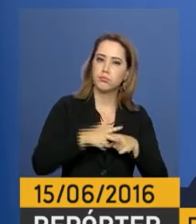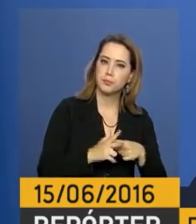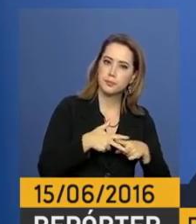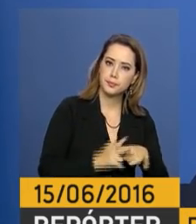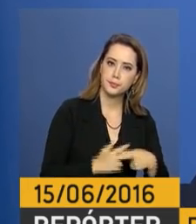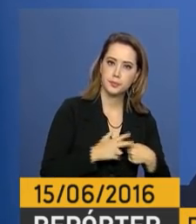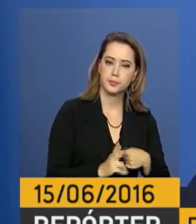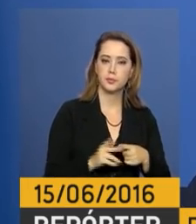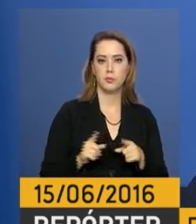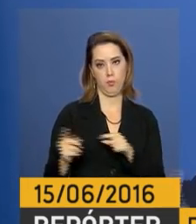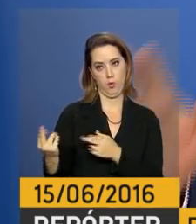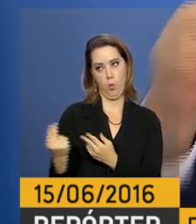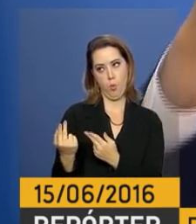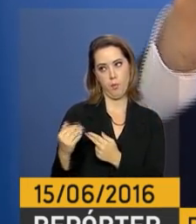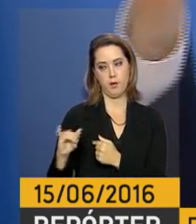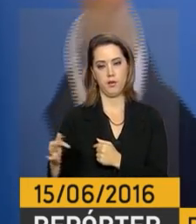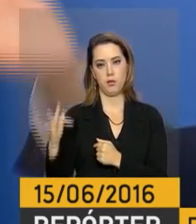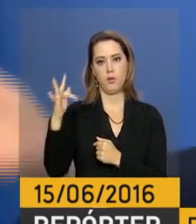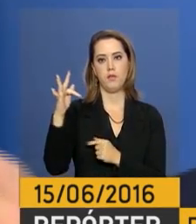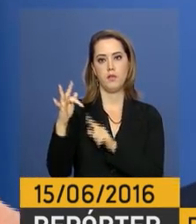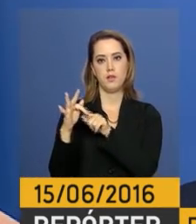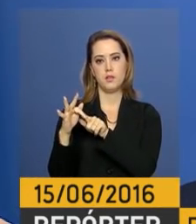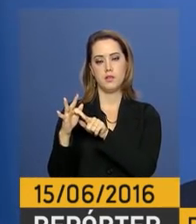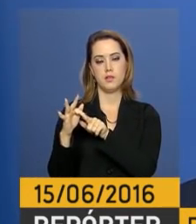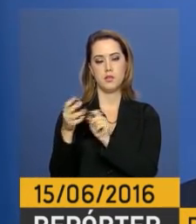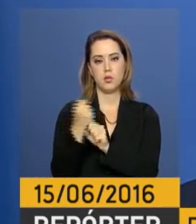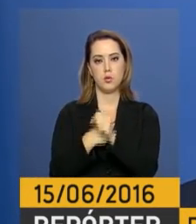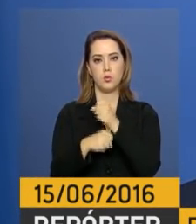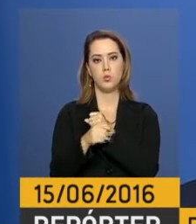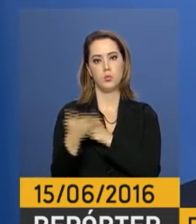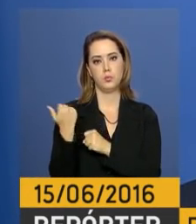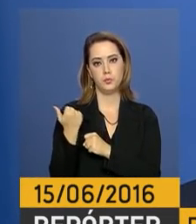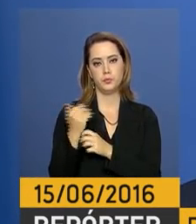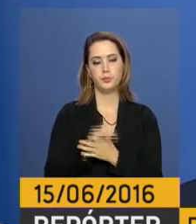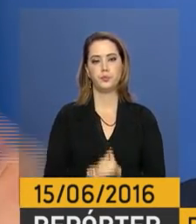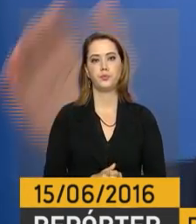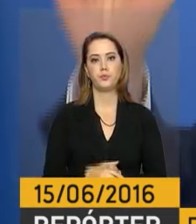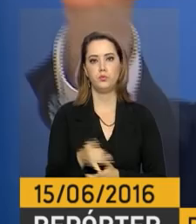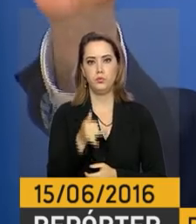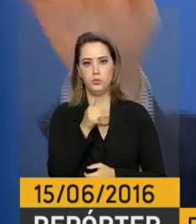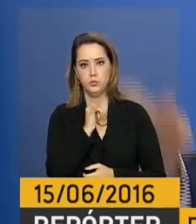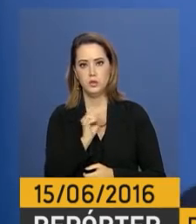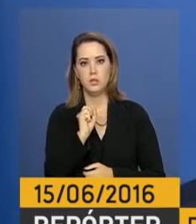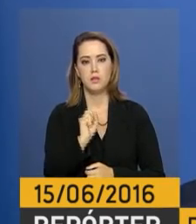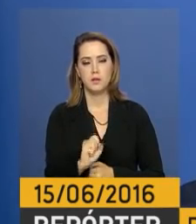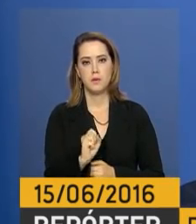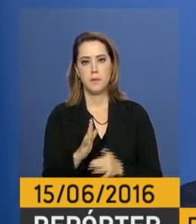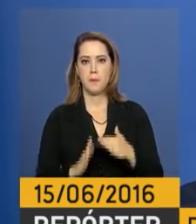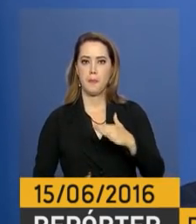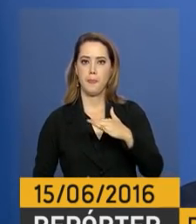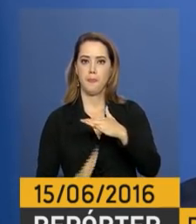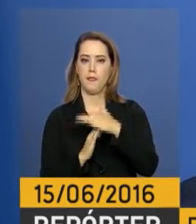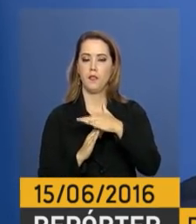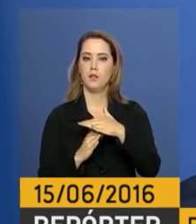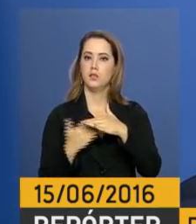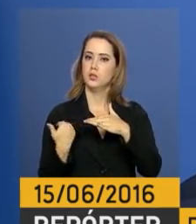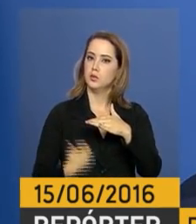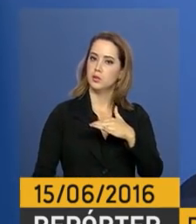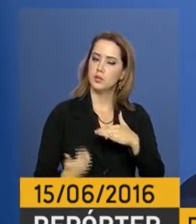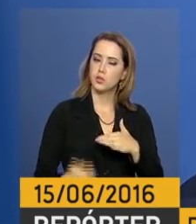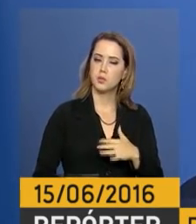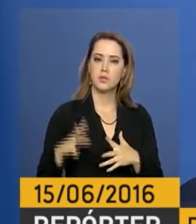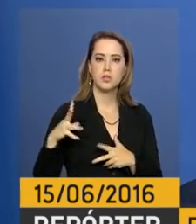inflação do ano anterior. Por exemplo, as despesas totais, o teto para as despesas totais